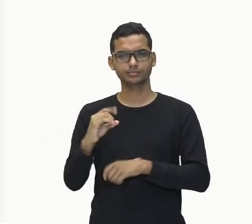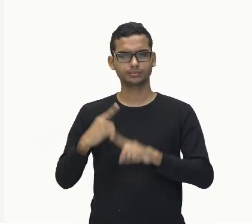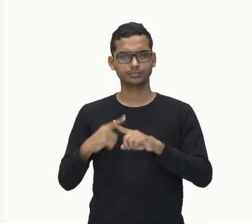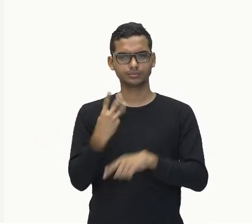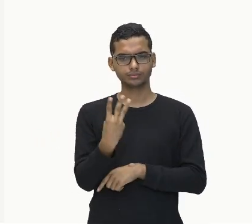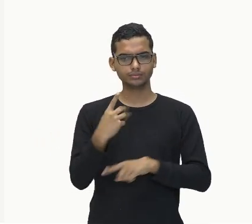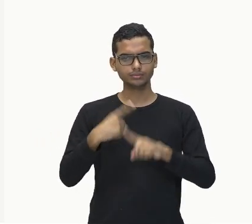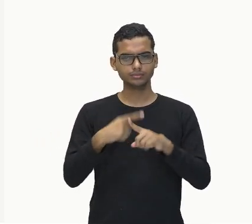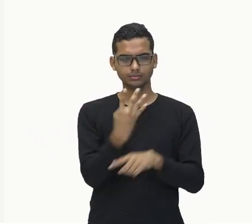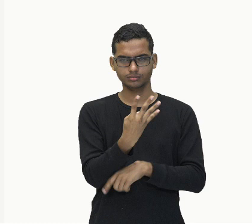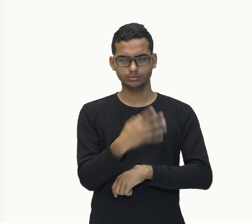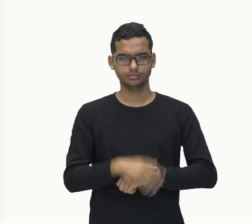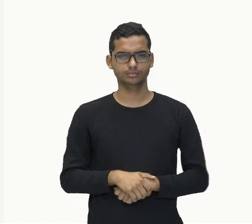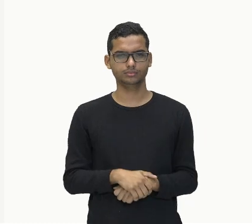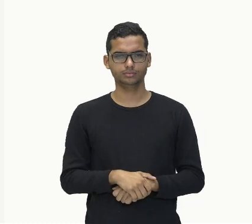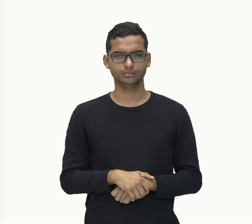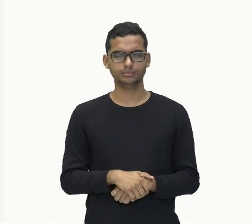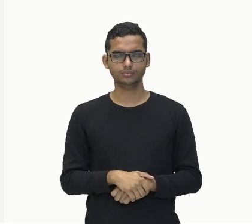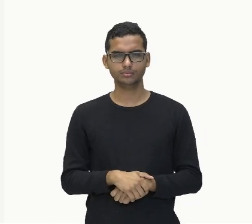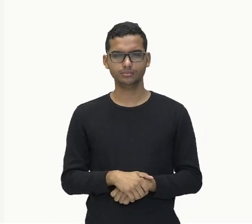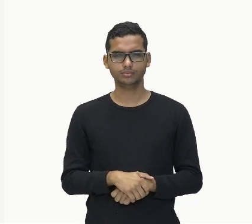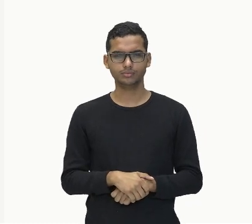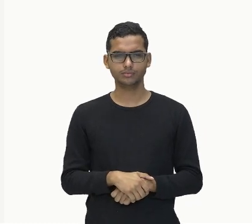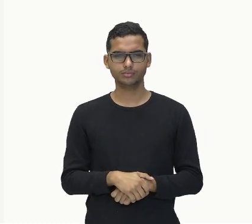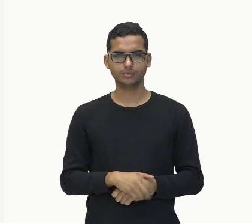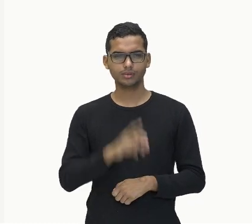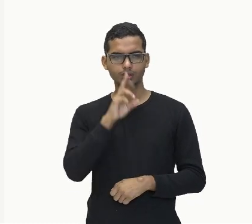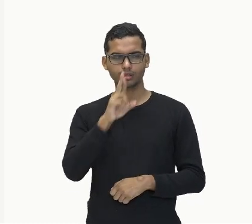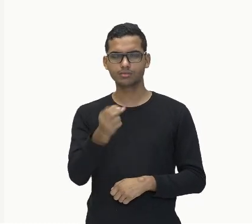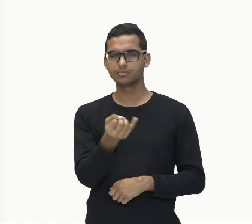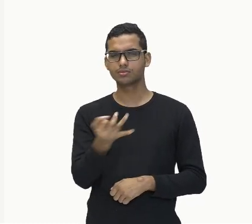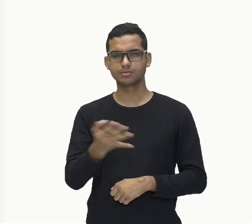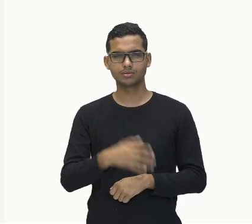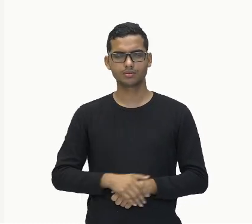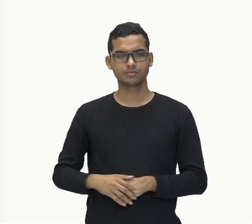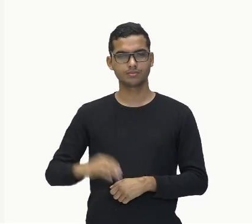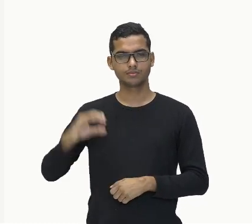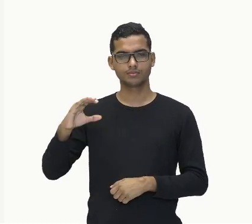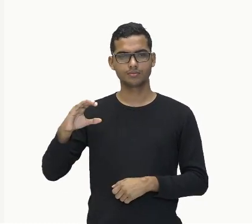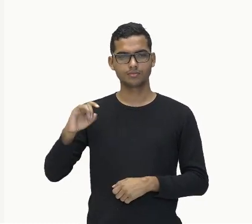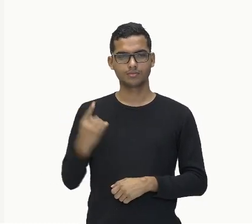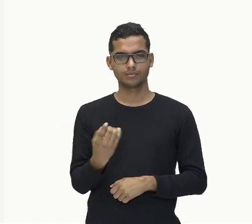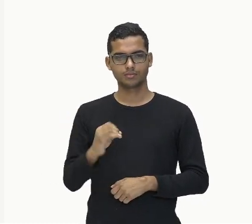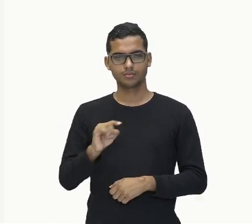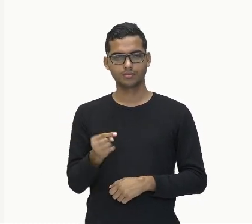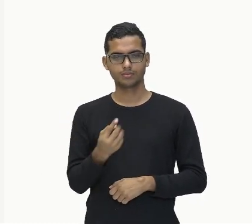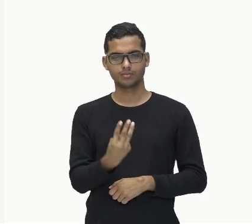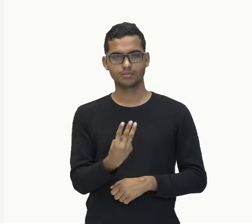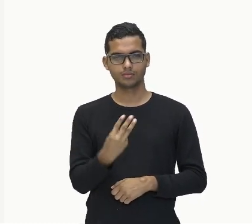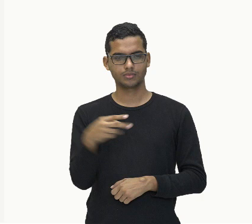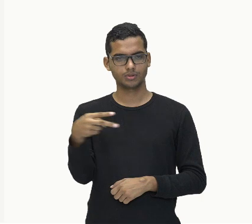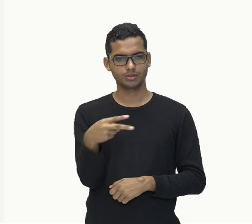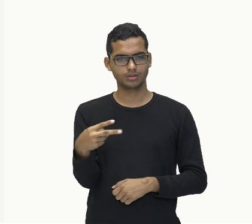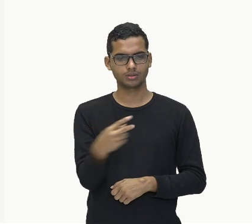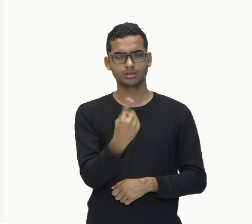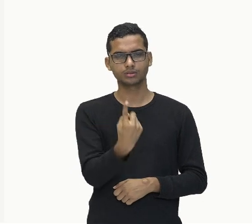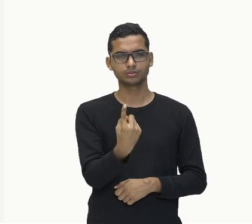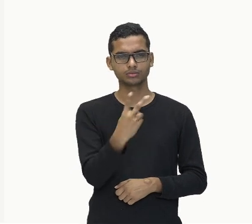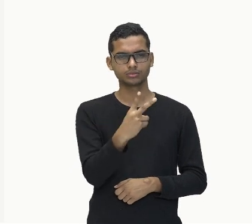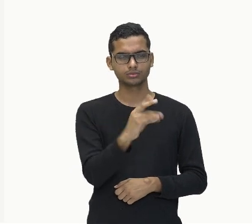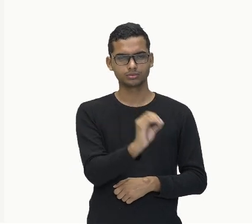vezes 4, que é igual a 120. 10 vezes 3 é 30. 30 vezes